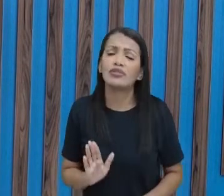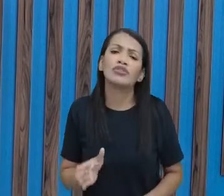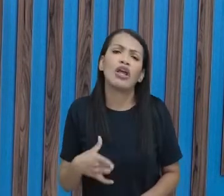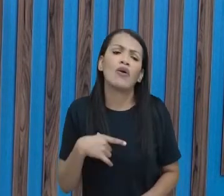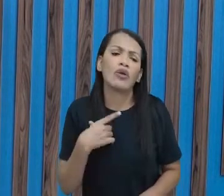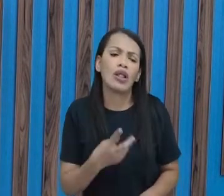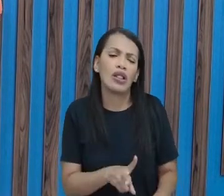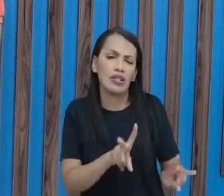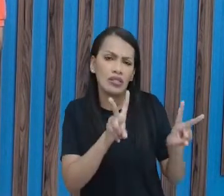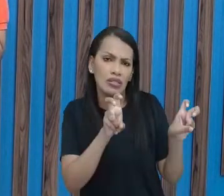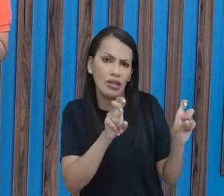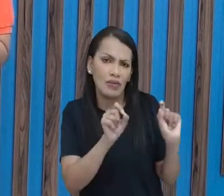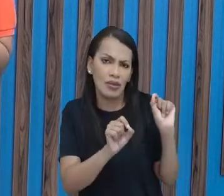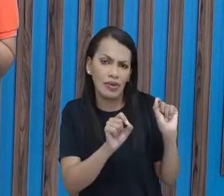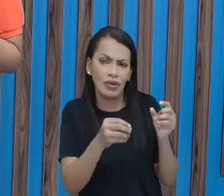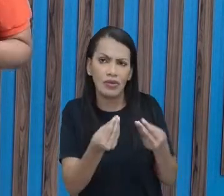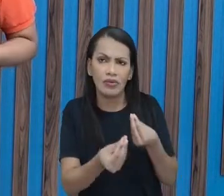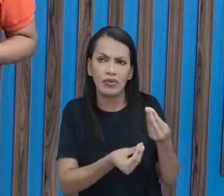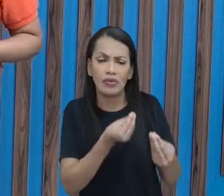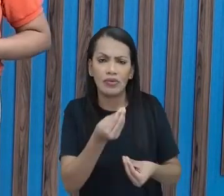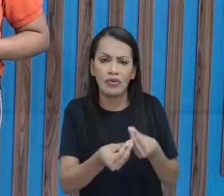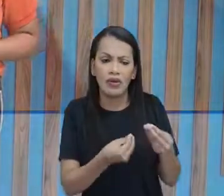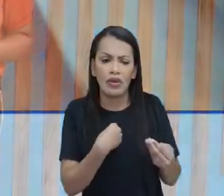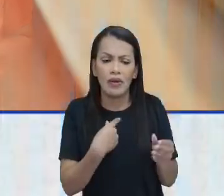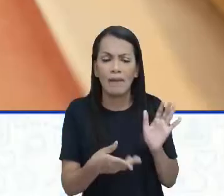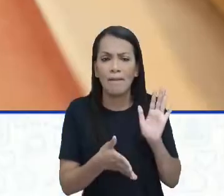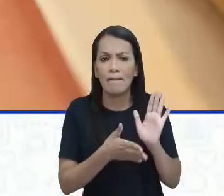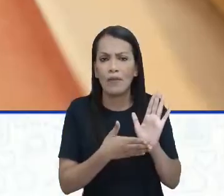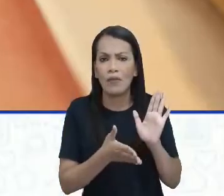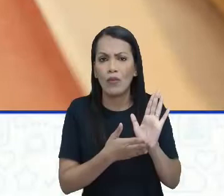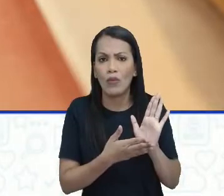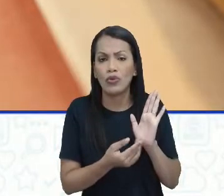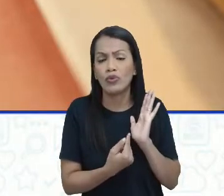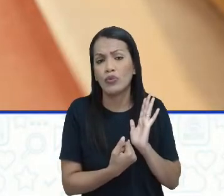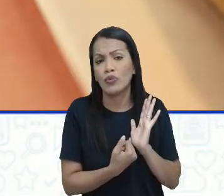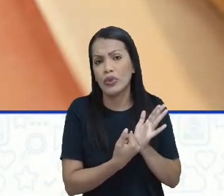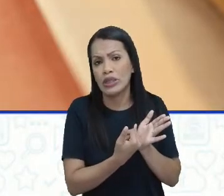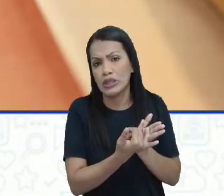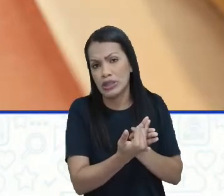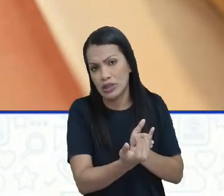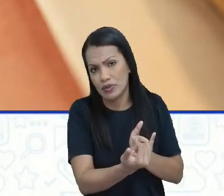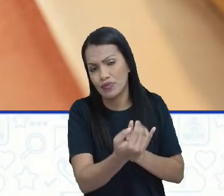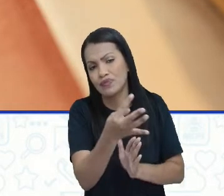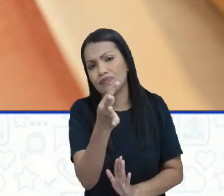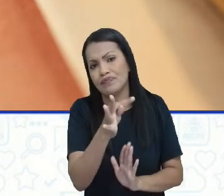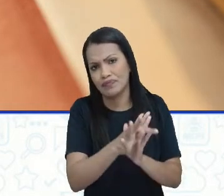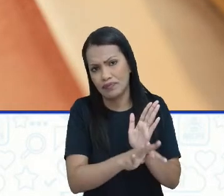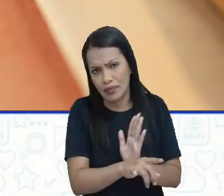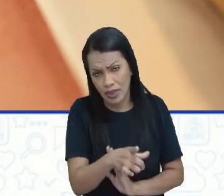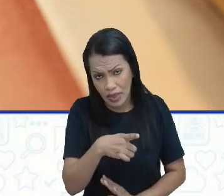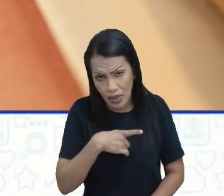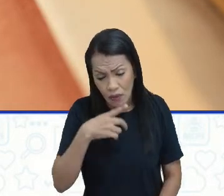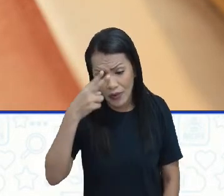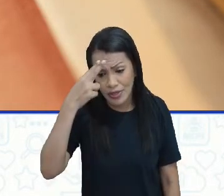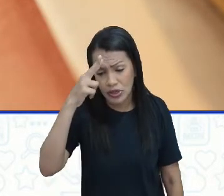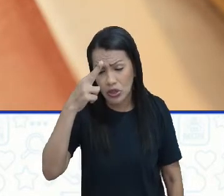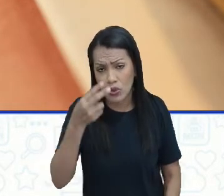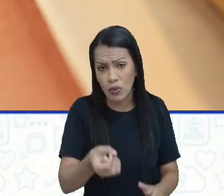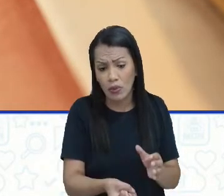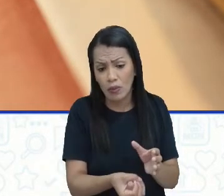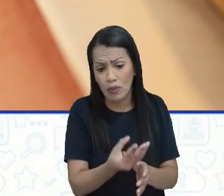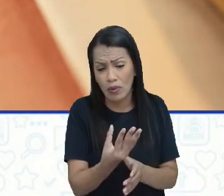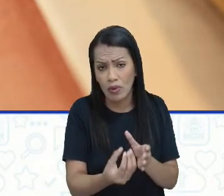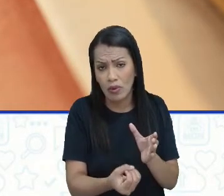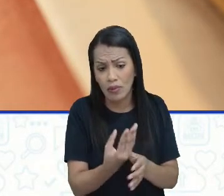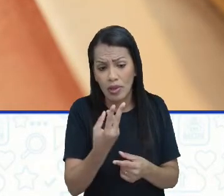diz respeito à manutenção daquilo proposto no início do texto. Então, a gente tem uma história sendo criada e a